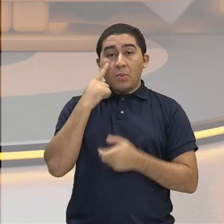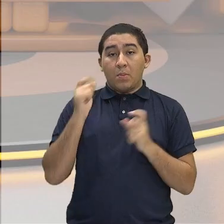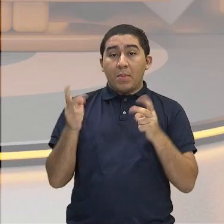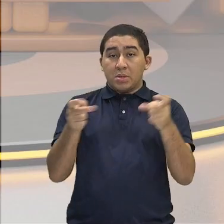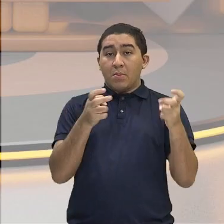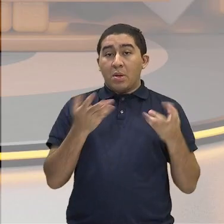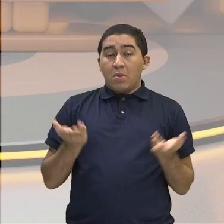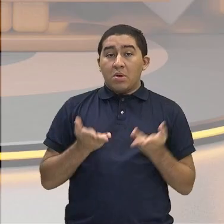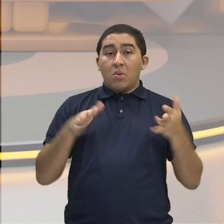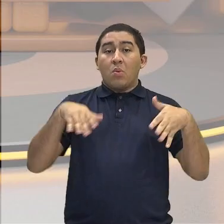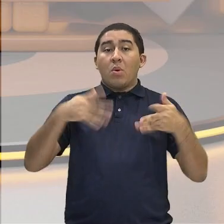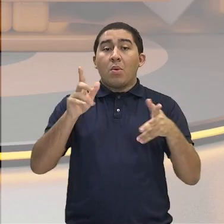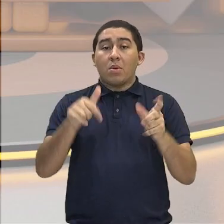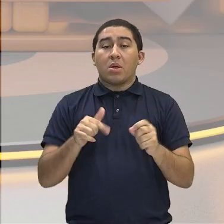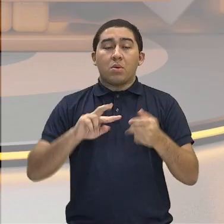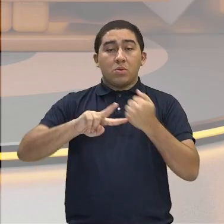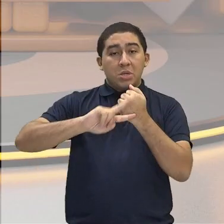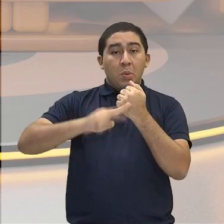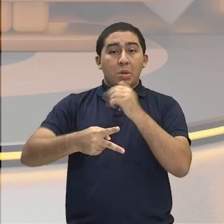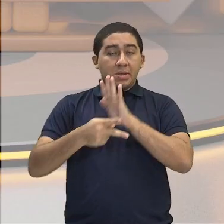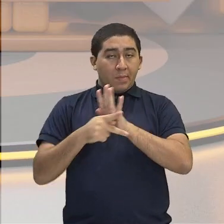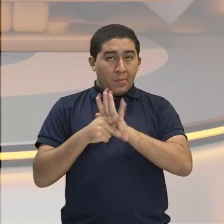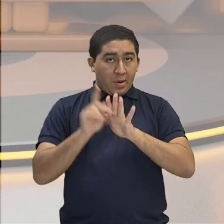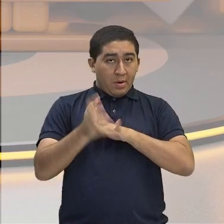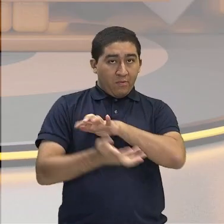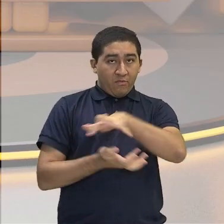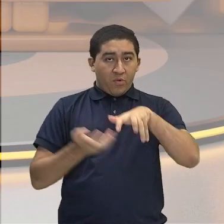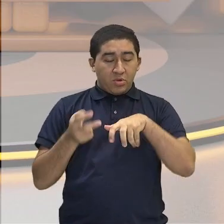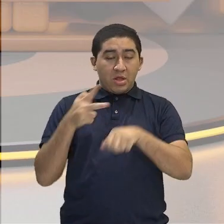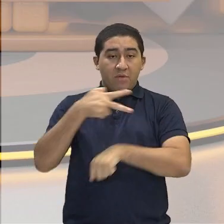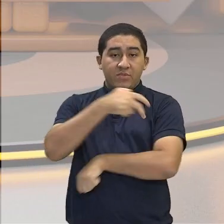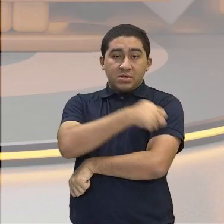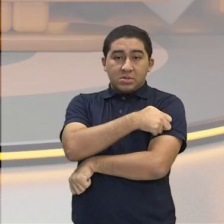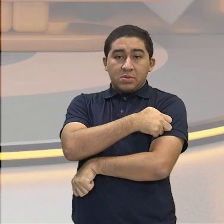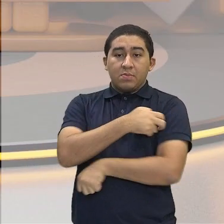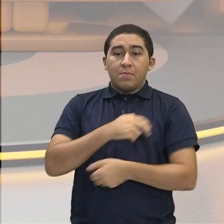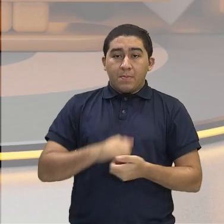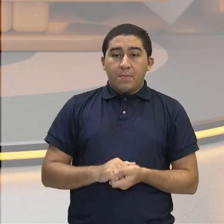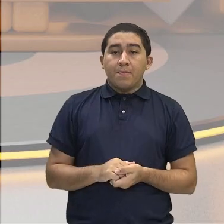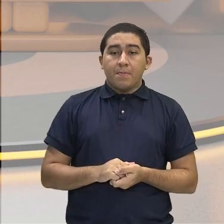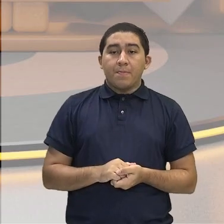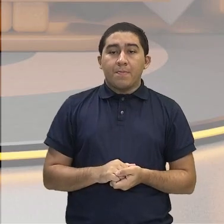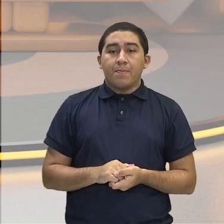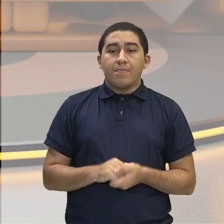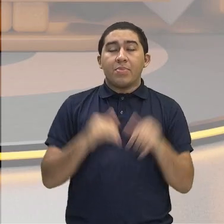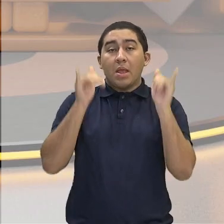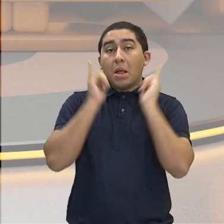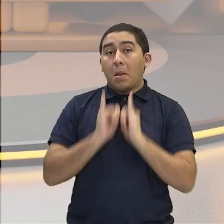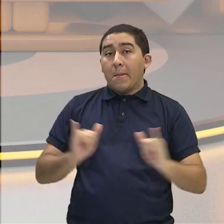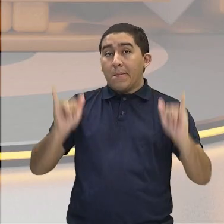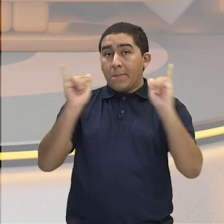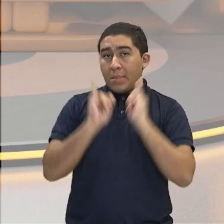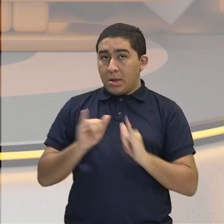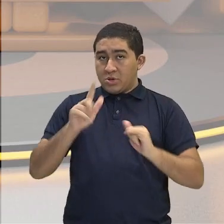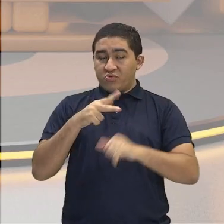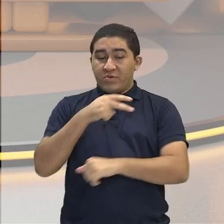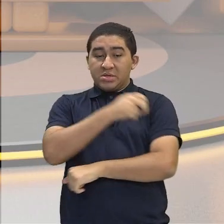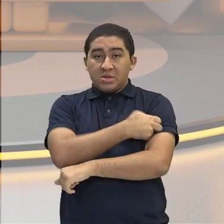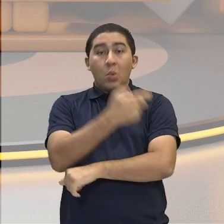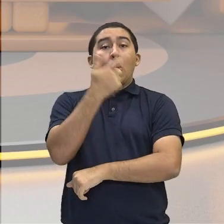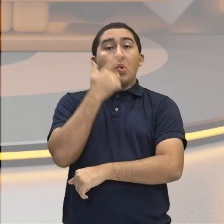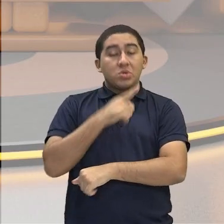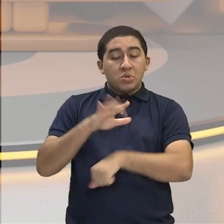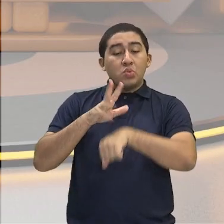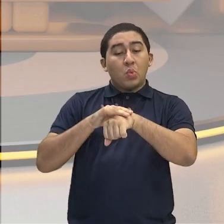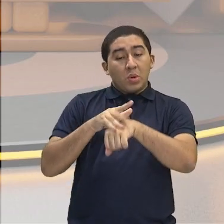as consequências da revolta da vacina. Bem, a campanha de vacinação conseguiu erradicar a varíola no